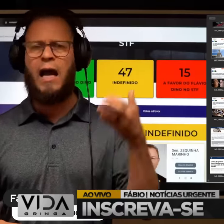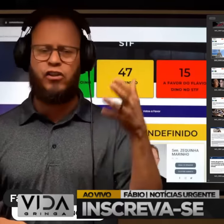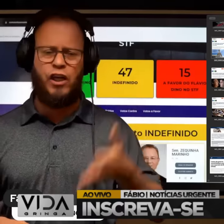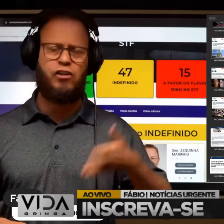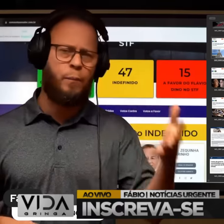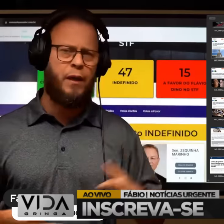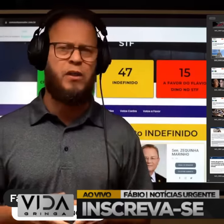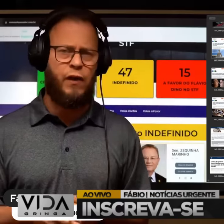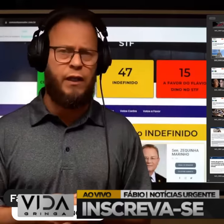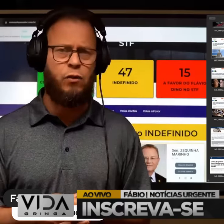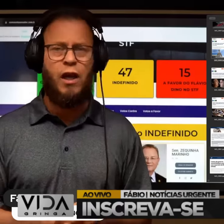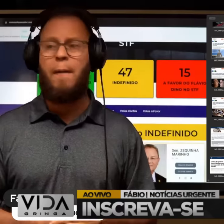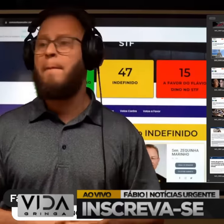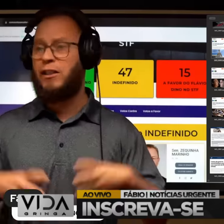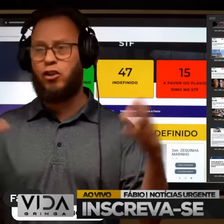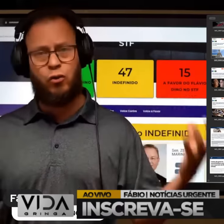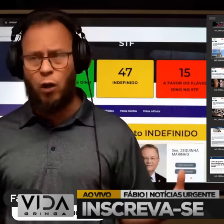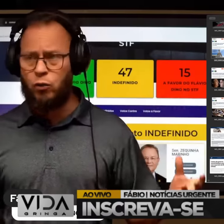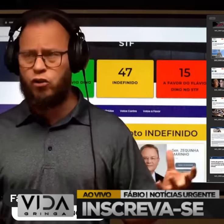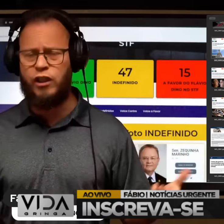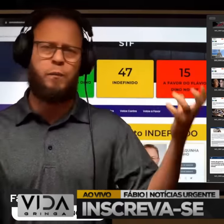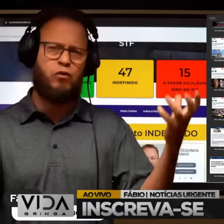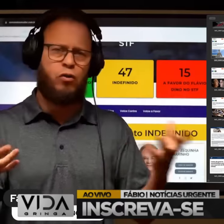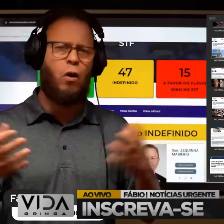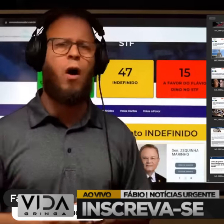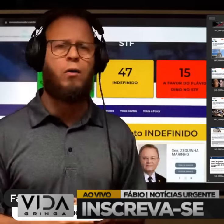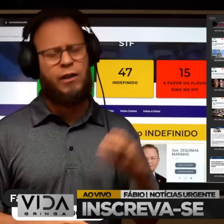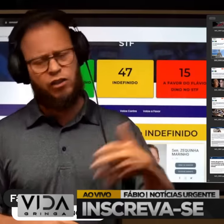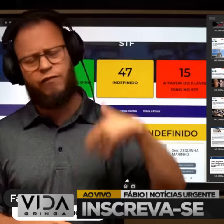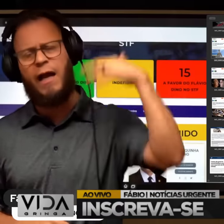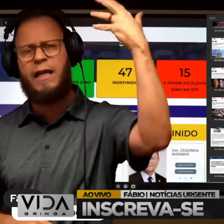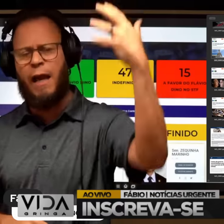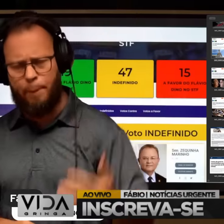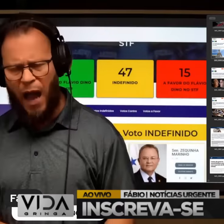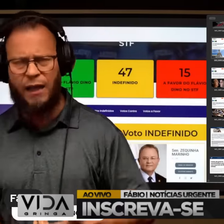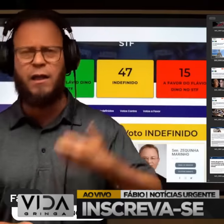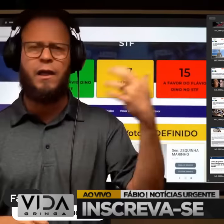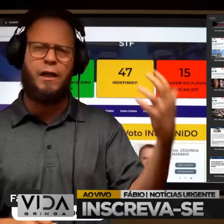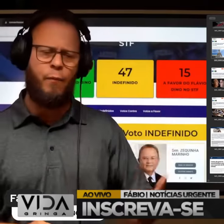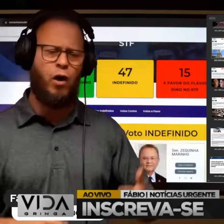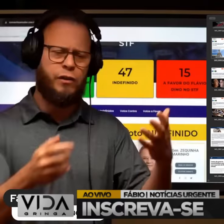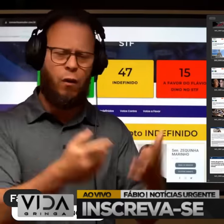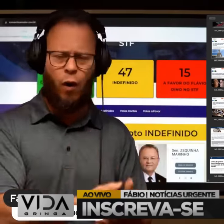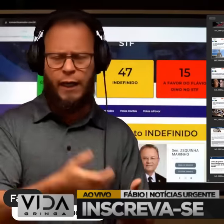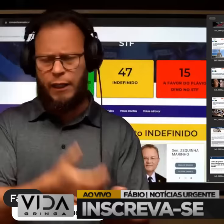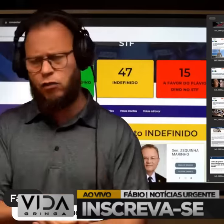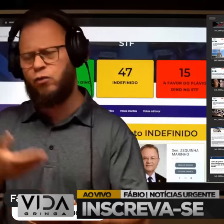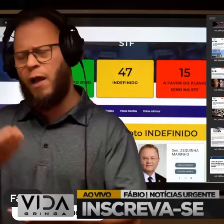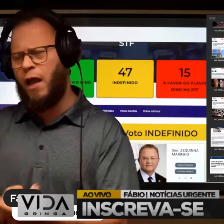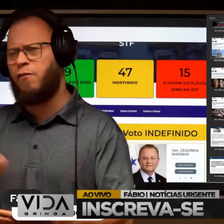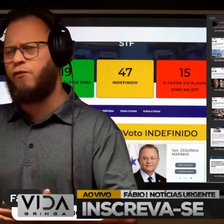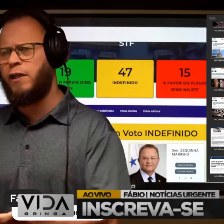a gente não permite fake news. Mas todo dia as pessoas colocam. A gente vai e apaga e mostra. Olha,